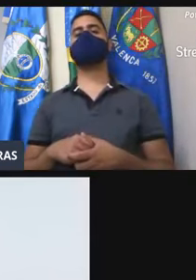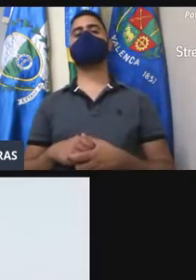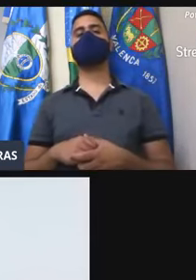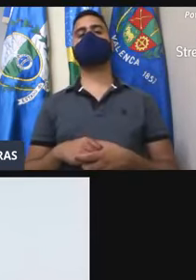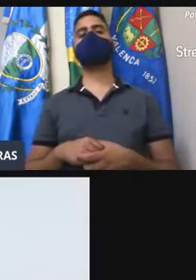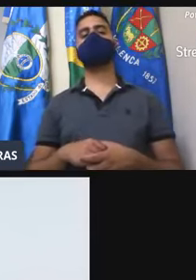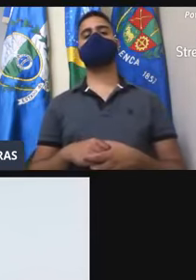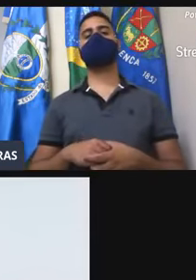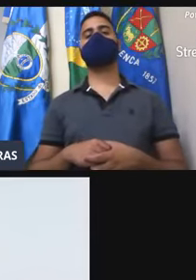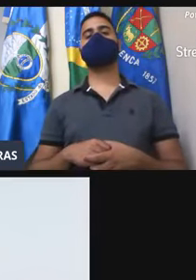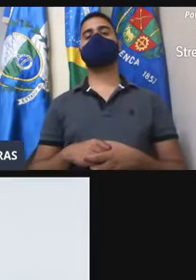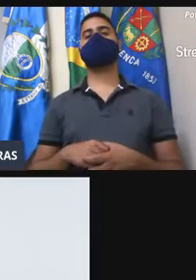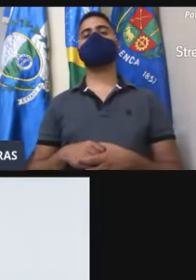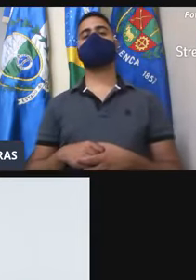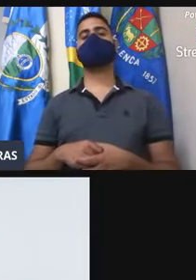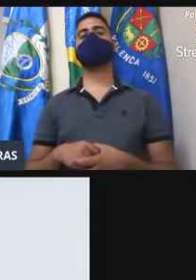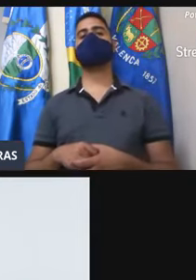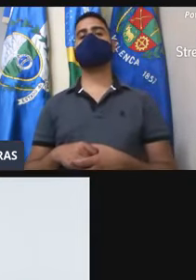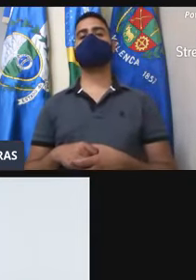a Deus, naquele, né,